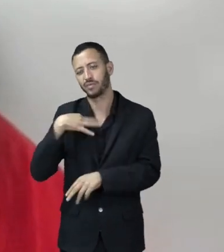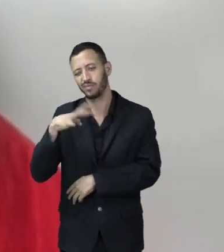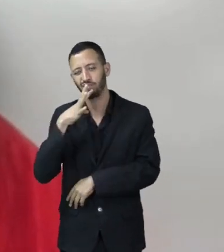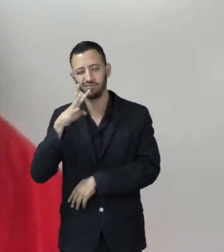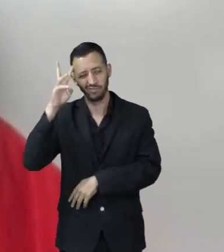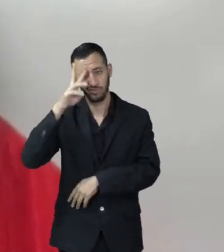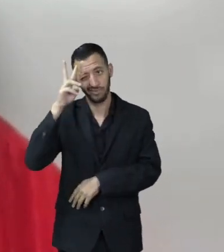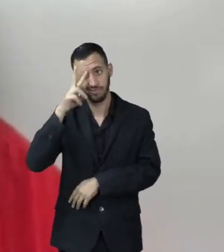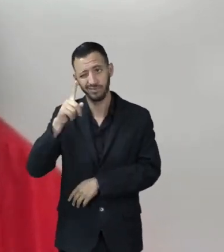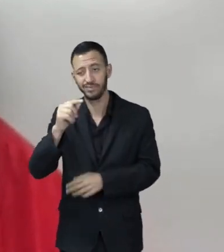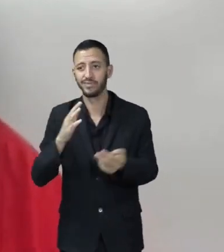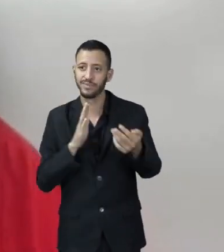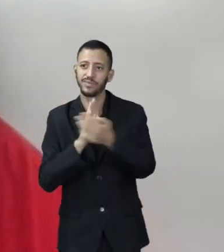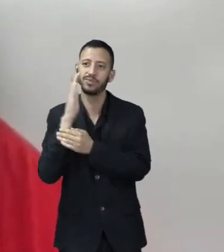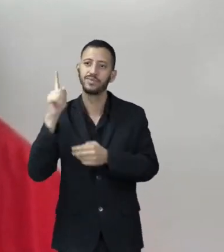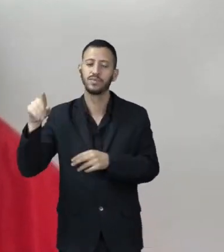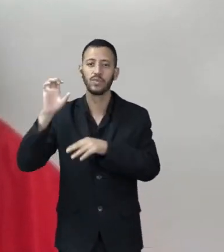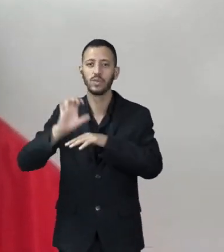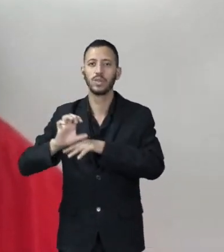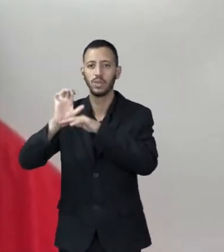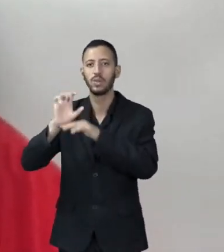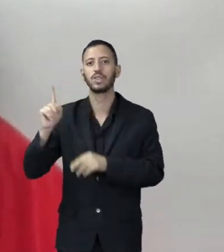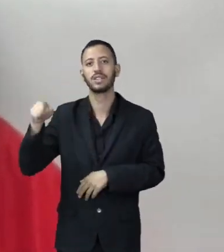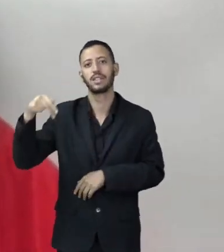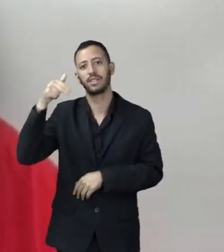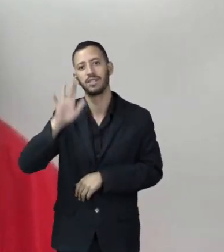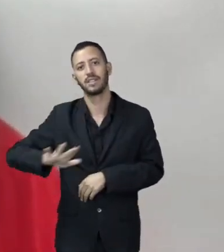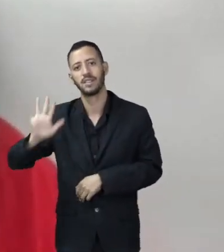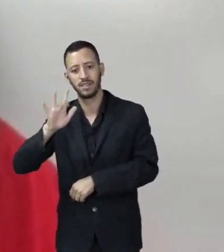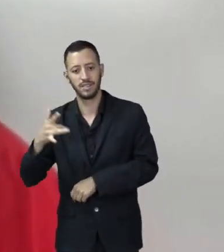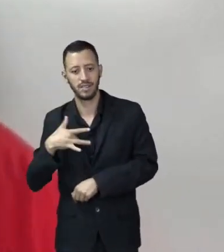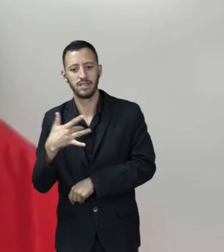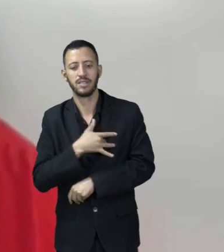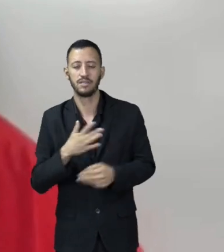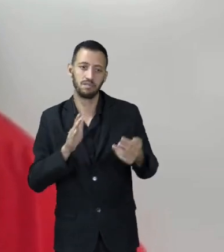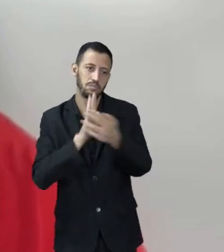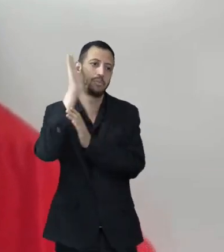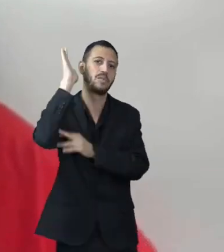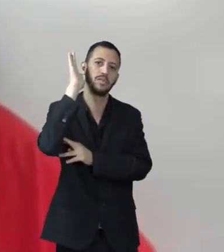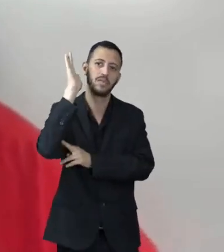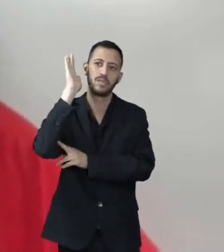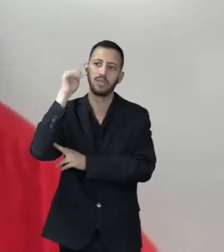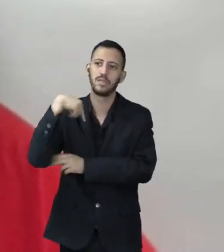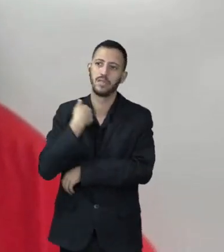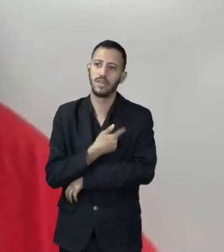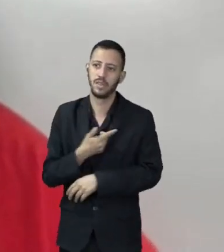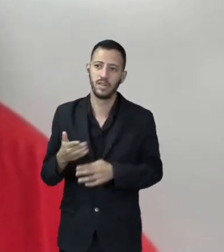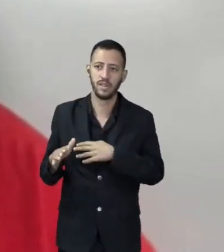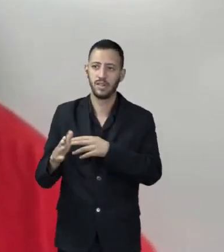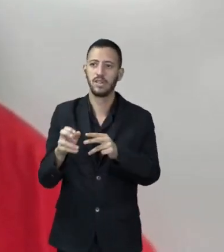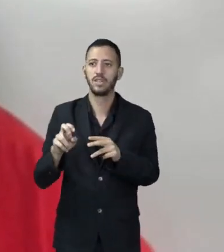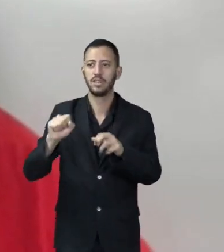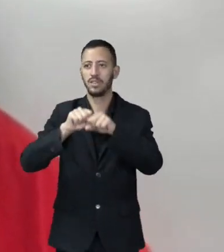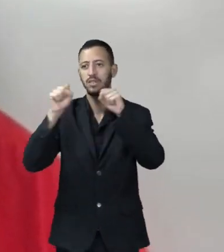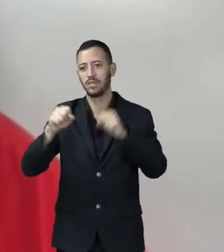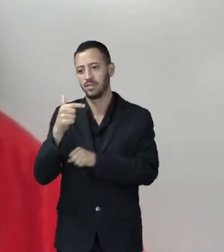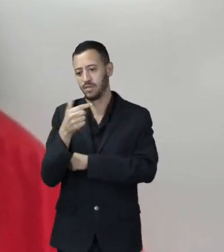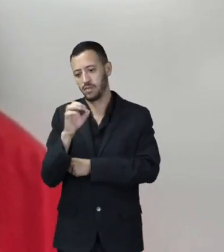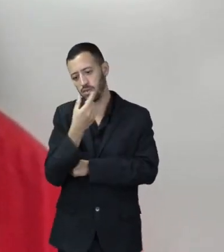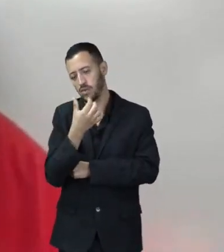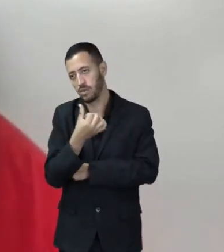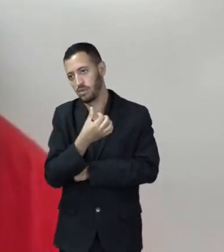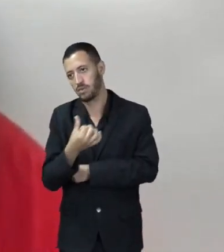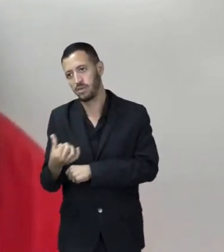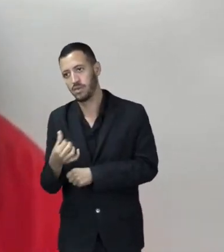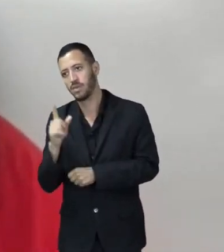bem, porque ela foi aprovada no Conselho Nacional de Saúde, que é um conselho deliberativo do nosso Sistema Único de Saúde, em 2006. Sim. E ela